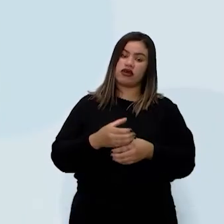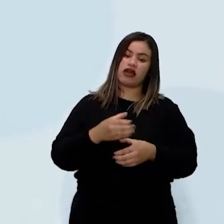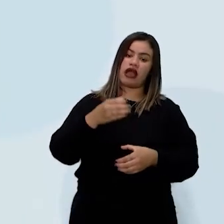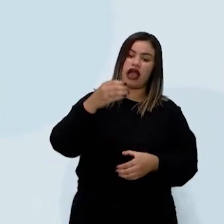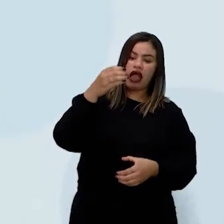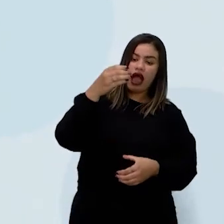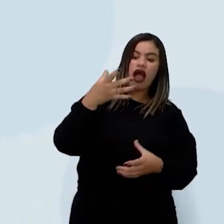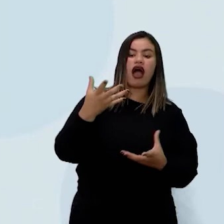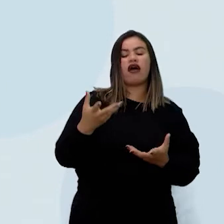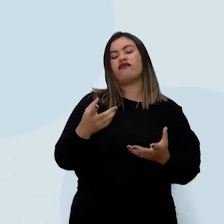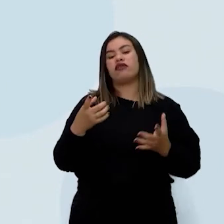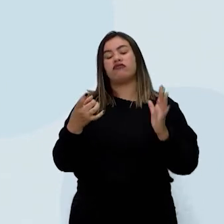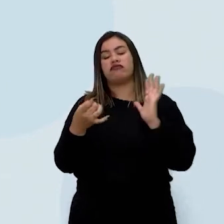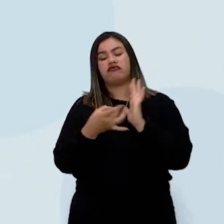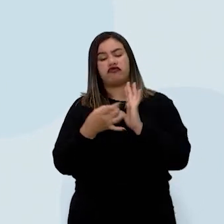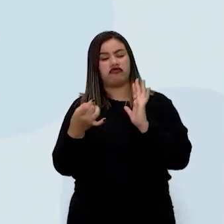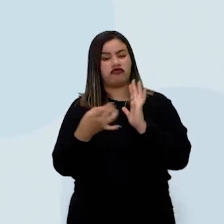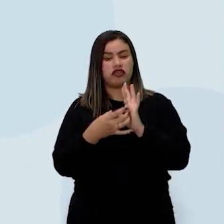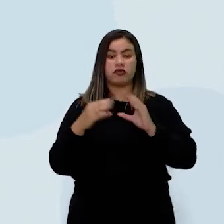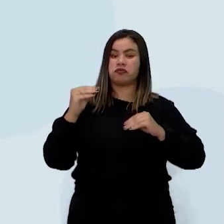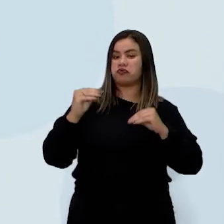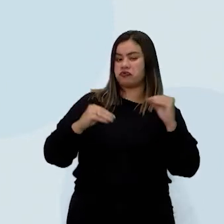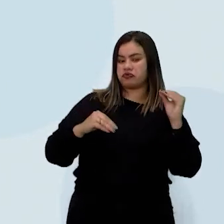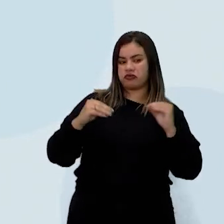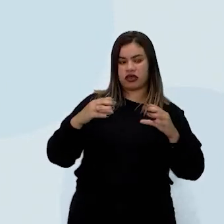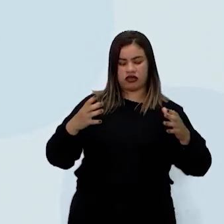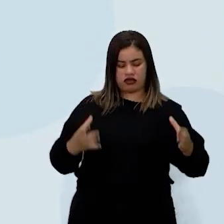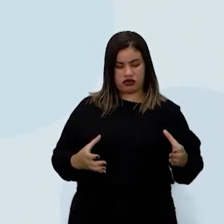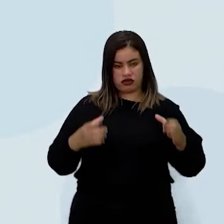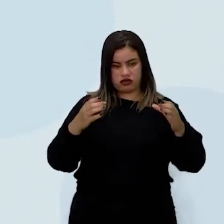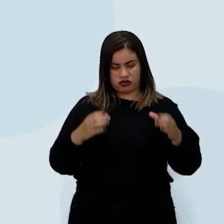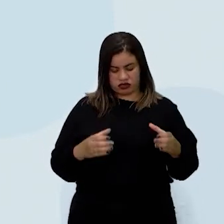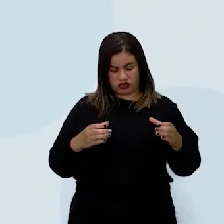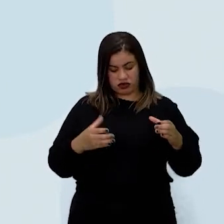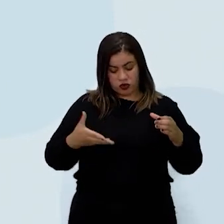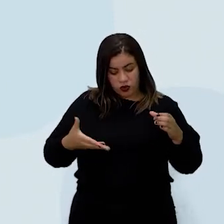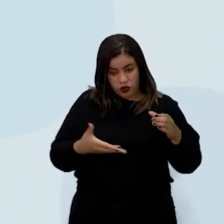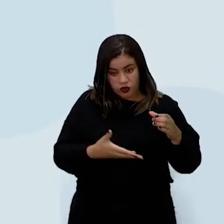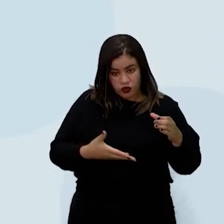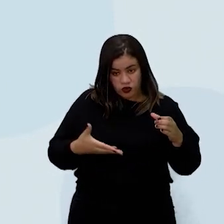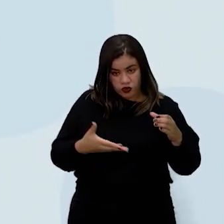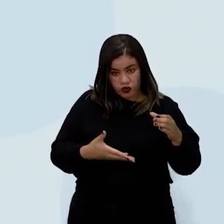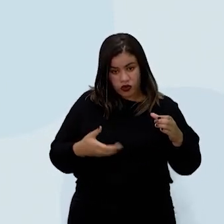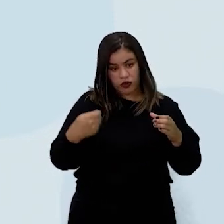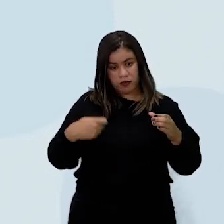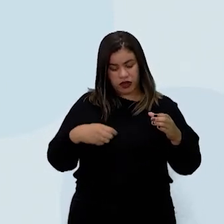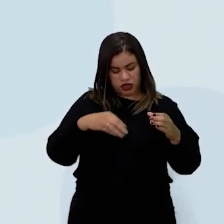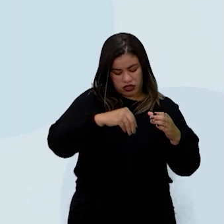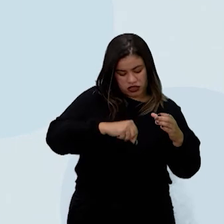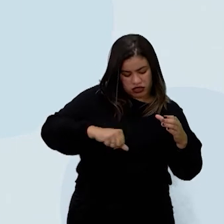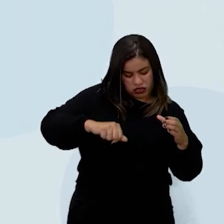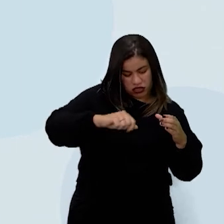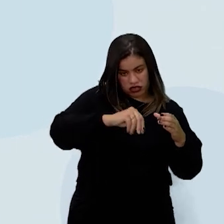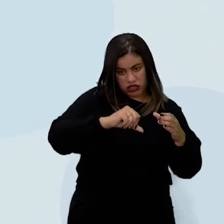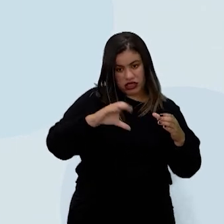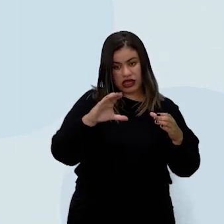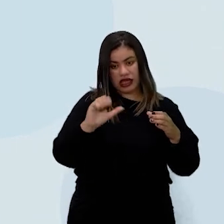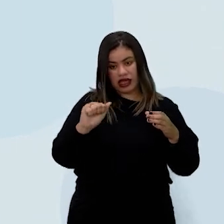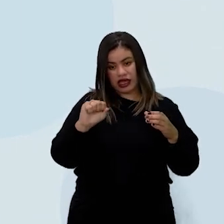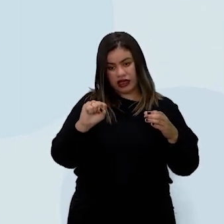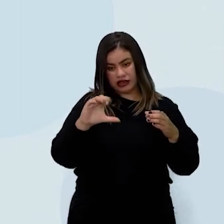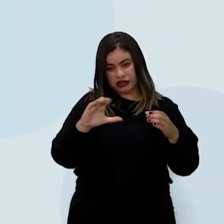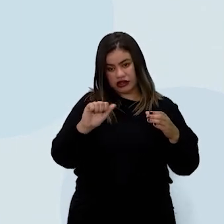um pote de vidro. E aí, eu tenho que colocar justamente essa sequência. Olha, no fundo, eu tenho que colocar o cascalho. Logo